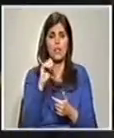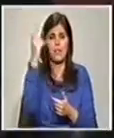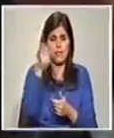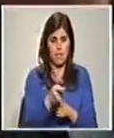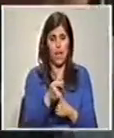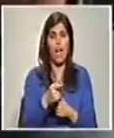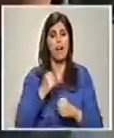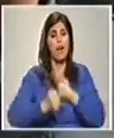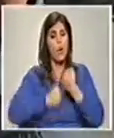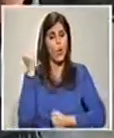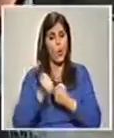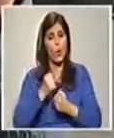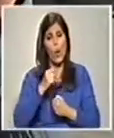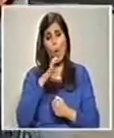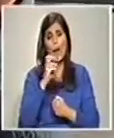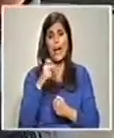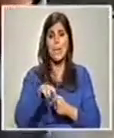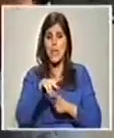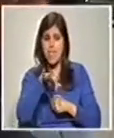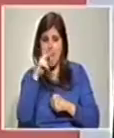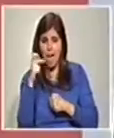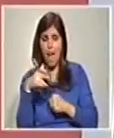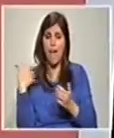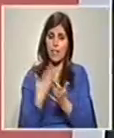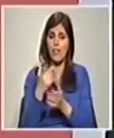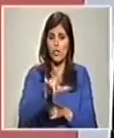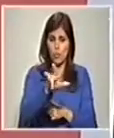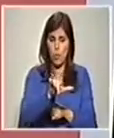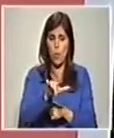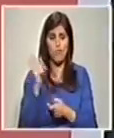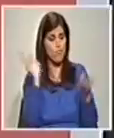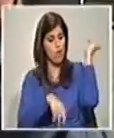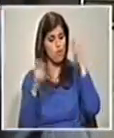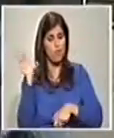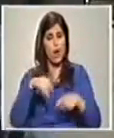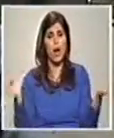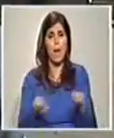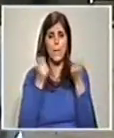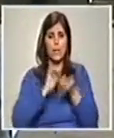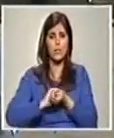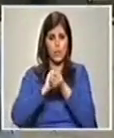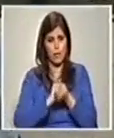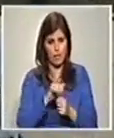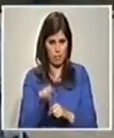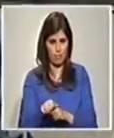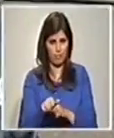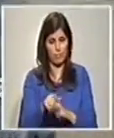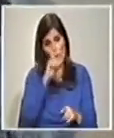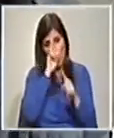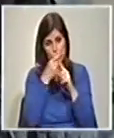Caminha até Lisboa e por todo o país surgiram campanhas espontâneas de solidariedade para com a Cáritas.